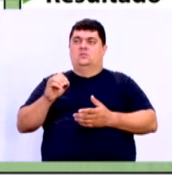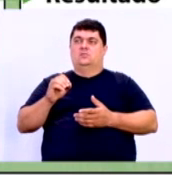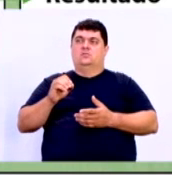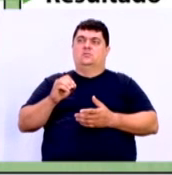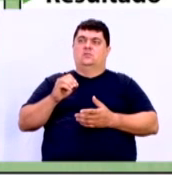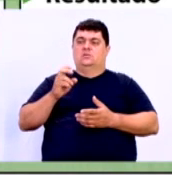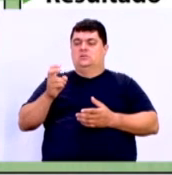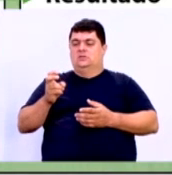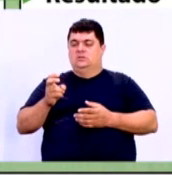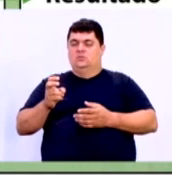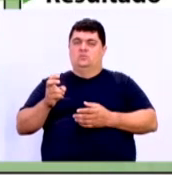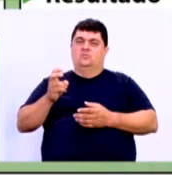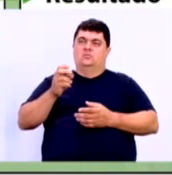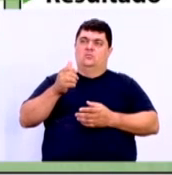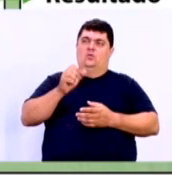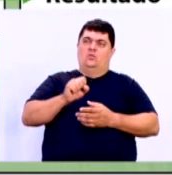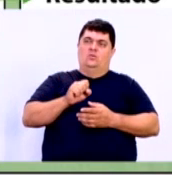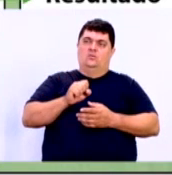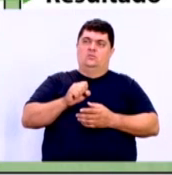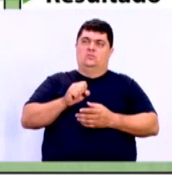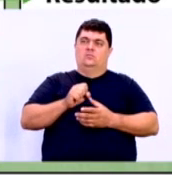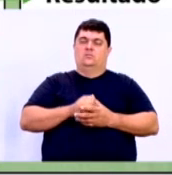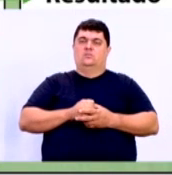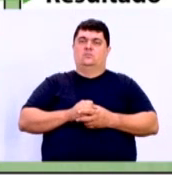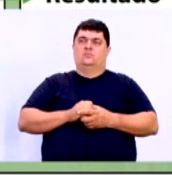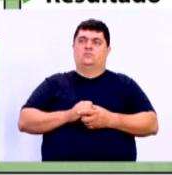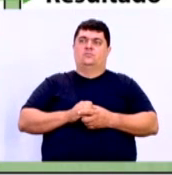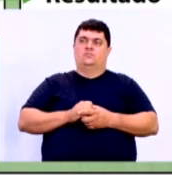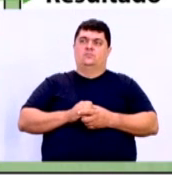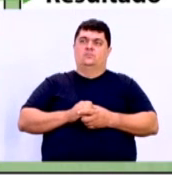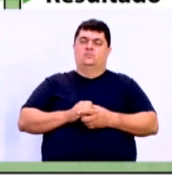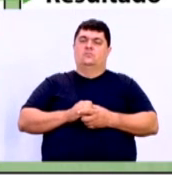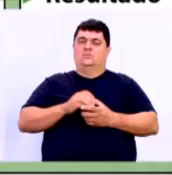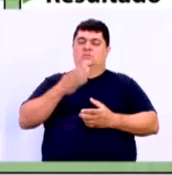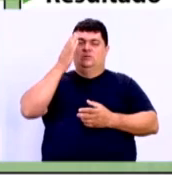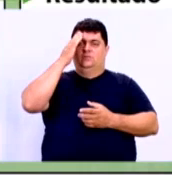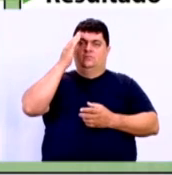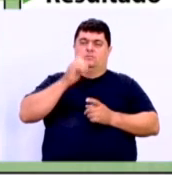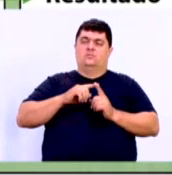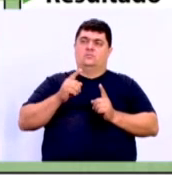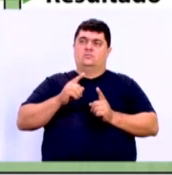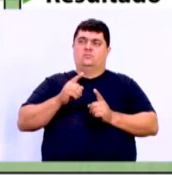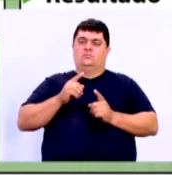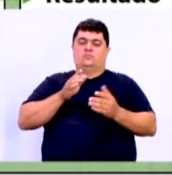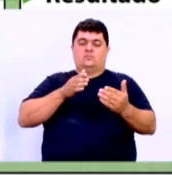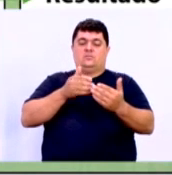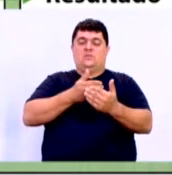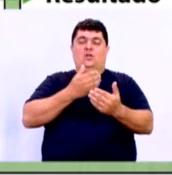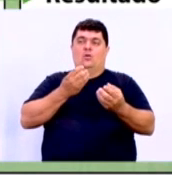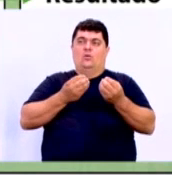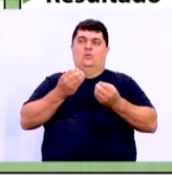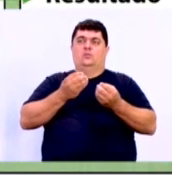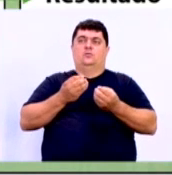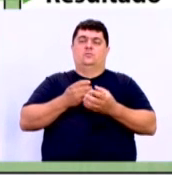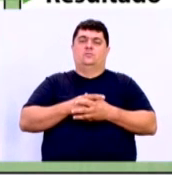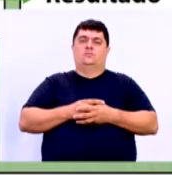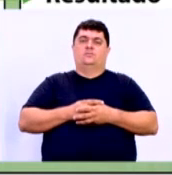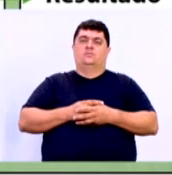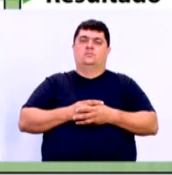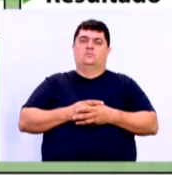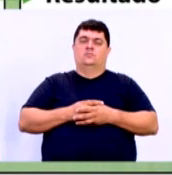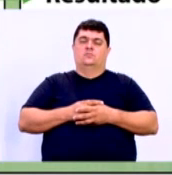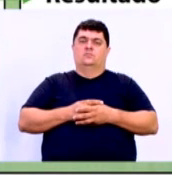gasto de 5, aqui foi gasto de 8. Ah, beleza, professor, entendi. Mas e quanto aos indiretos? Como é que eu faço? Os